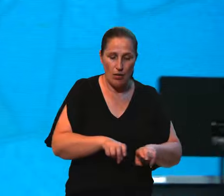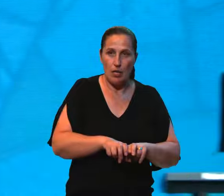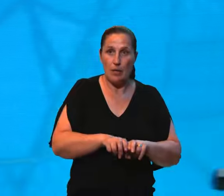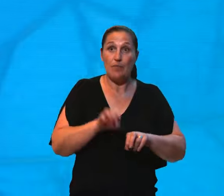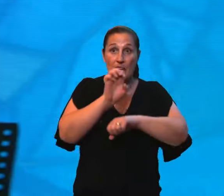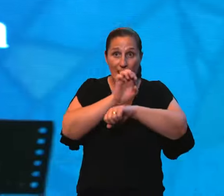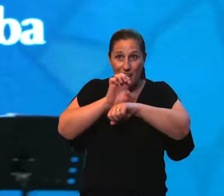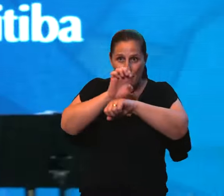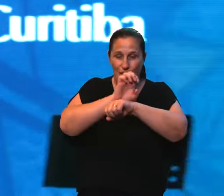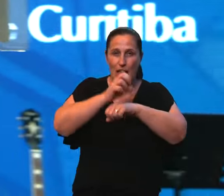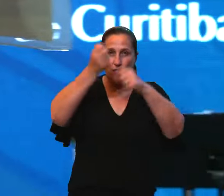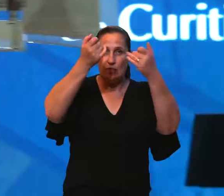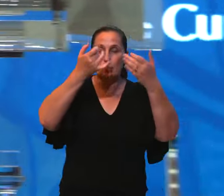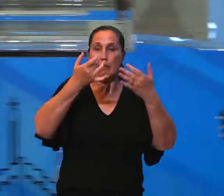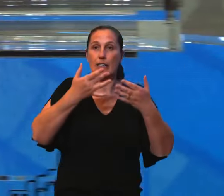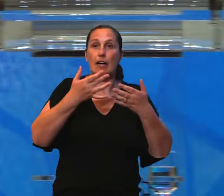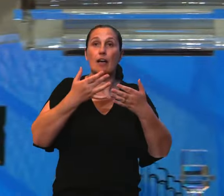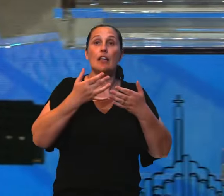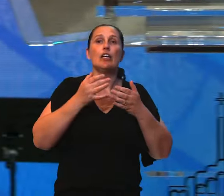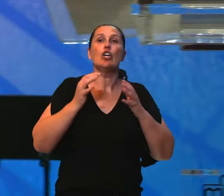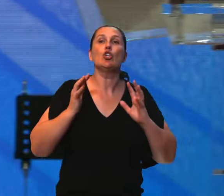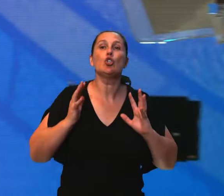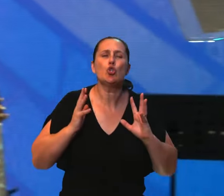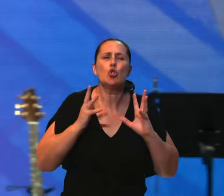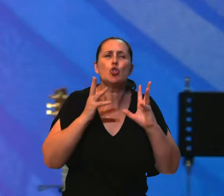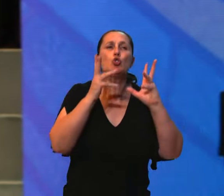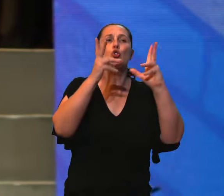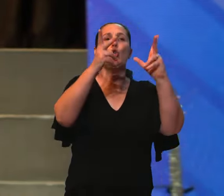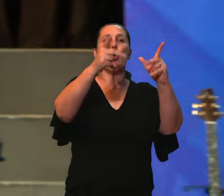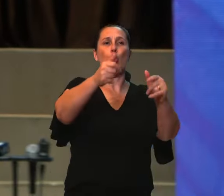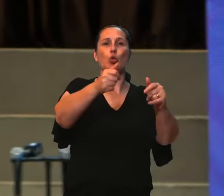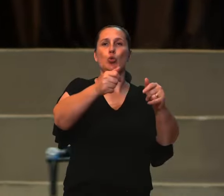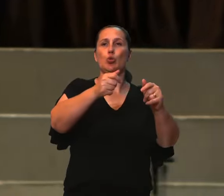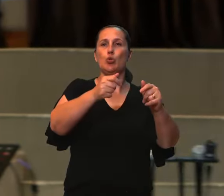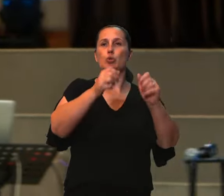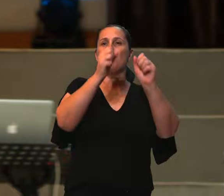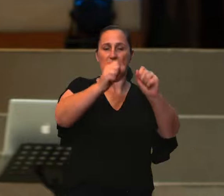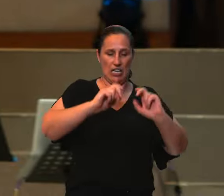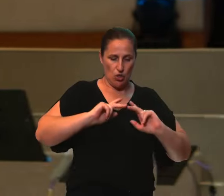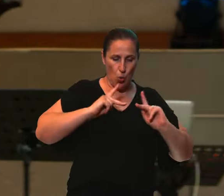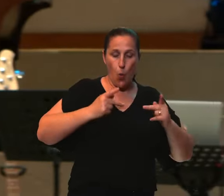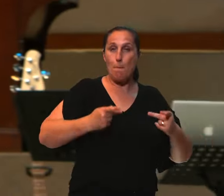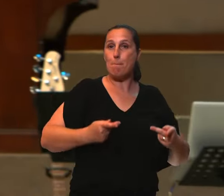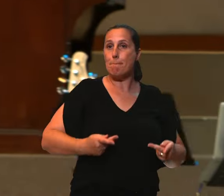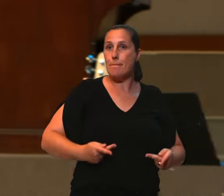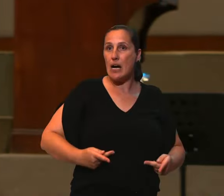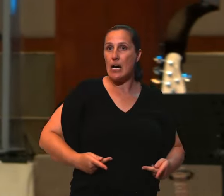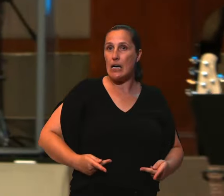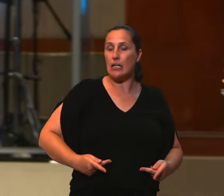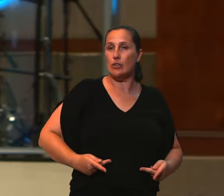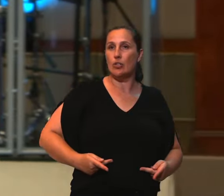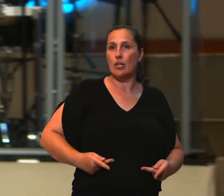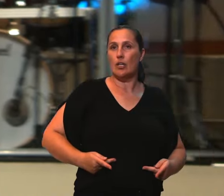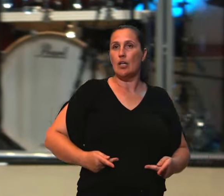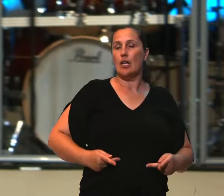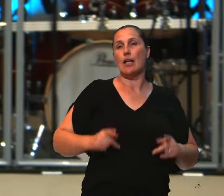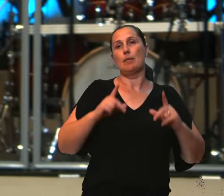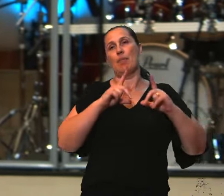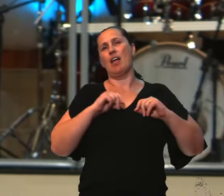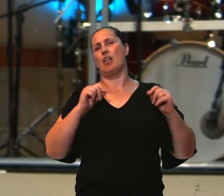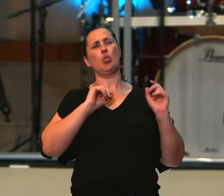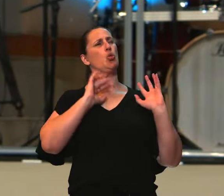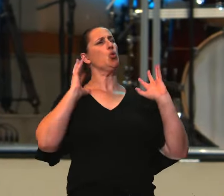fala isso ele está dizendo que todos os poderes humanos incluindo os de Brasília os de